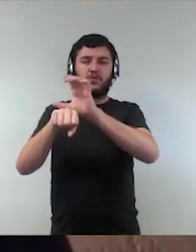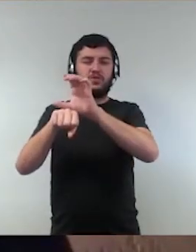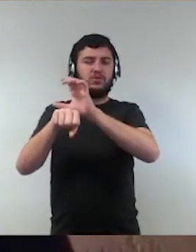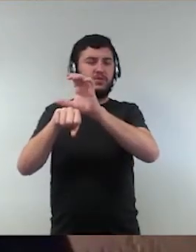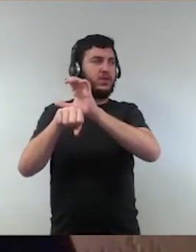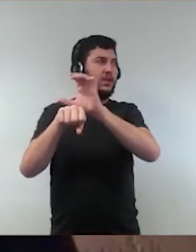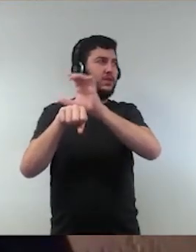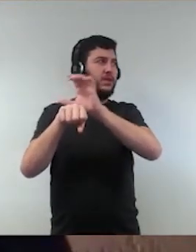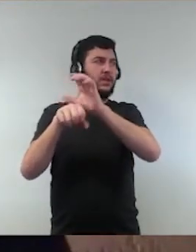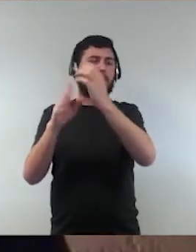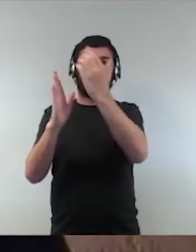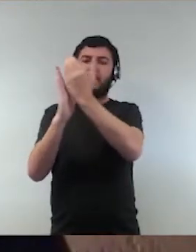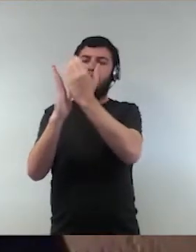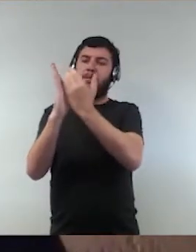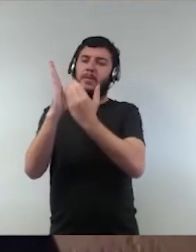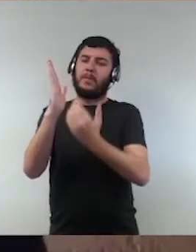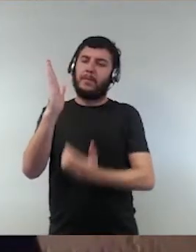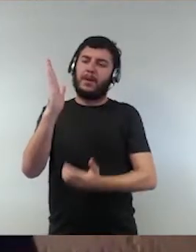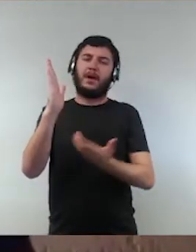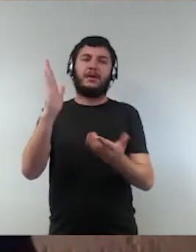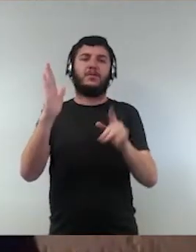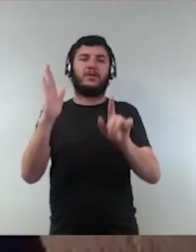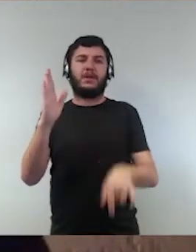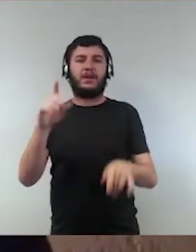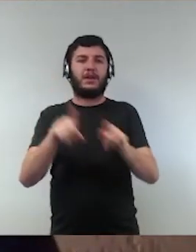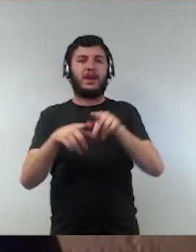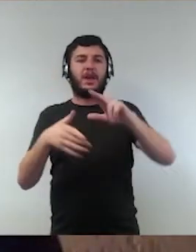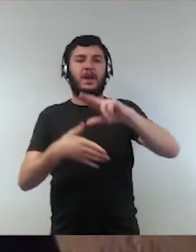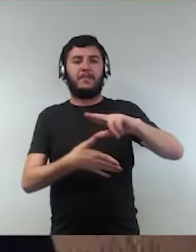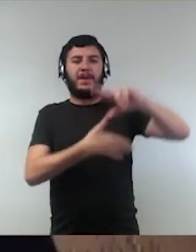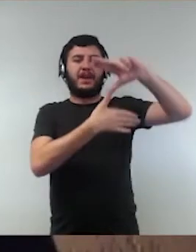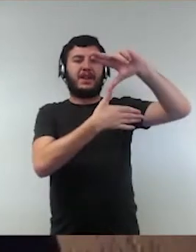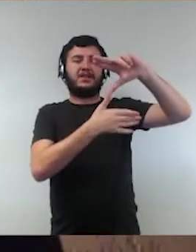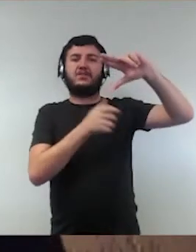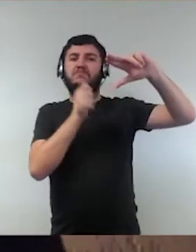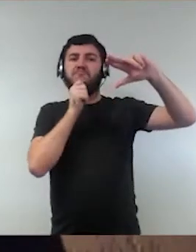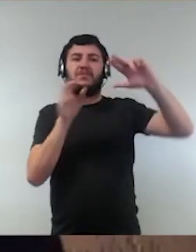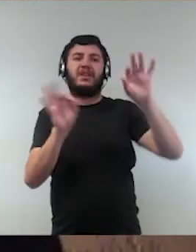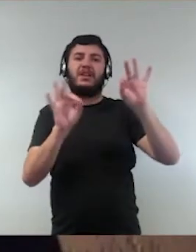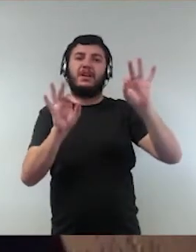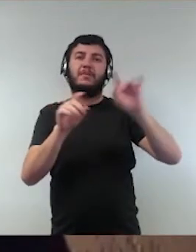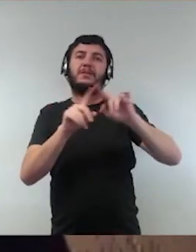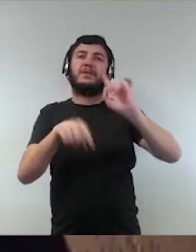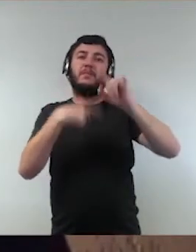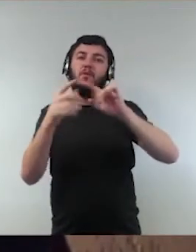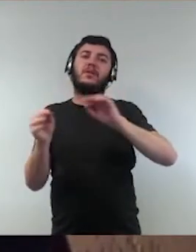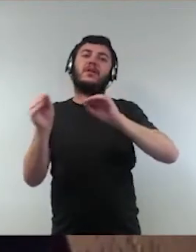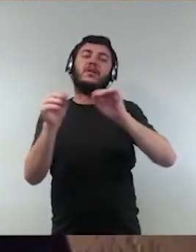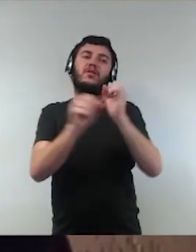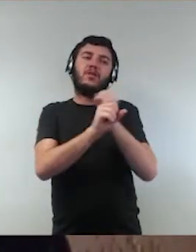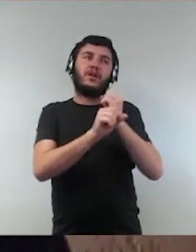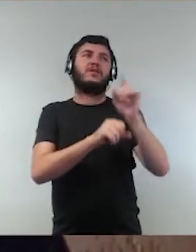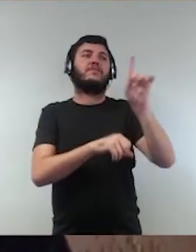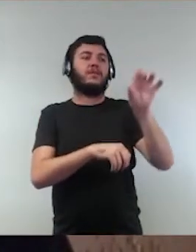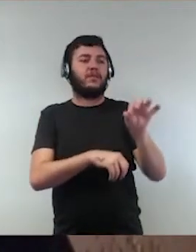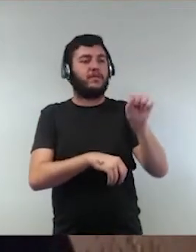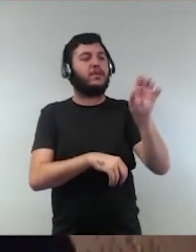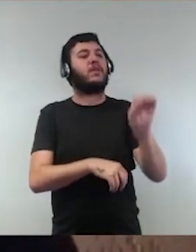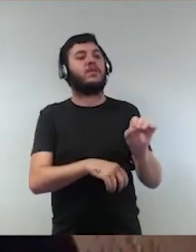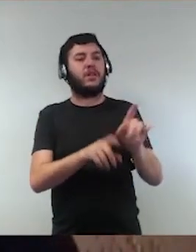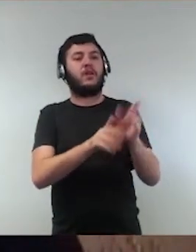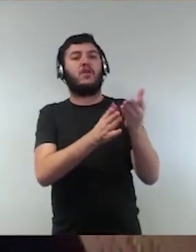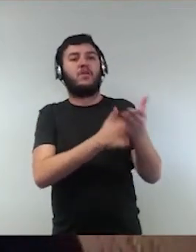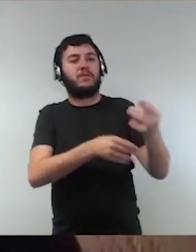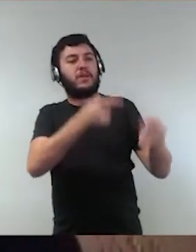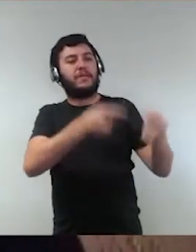não passou incólume na América Latina. Desde a década de 80, alguns países, como Guatemala e Nicarágua, já trataram do tema. Na década